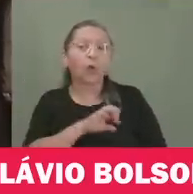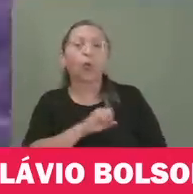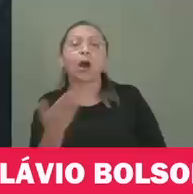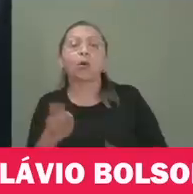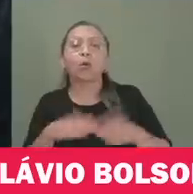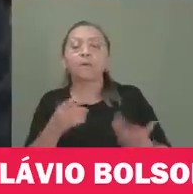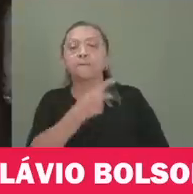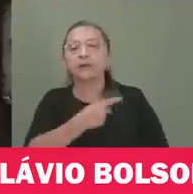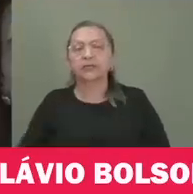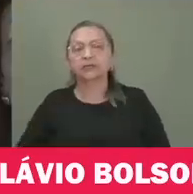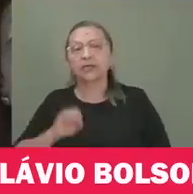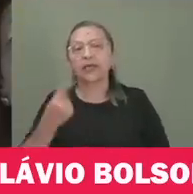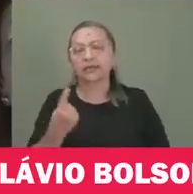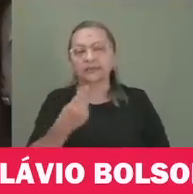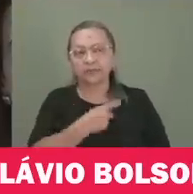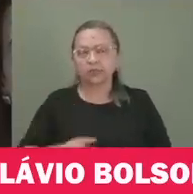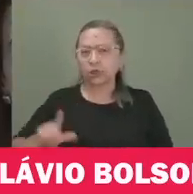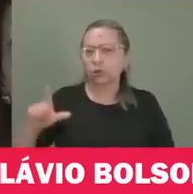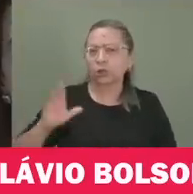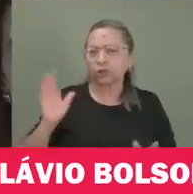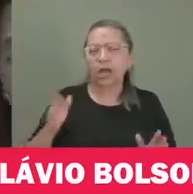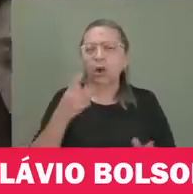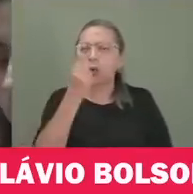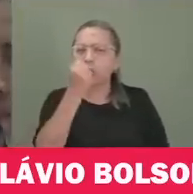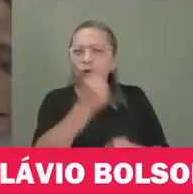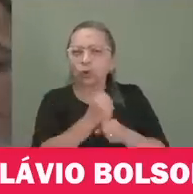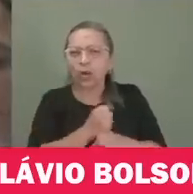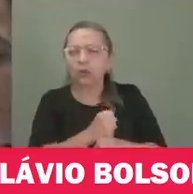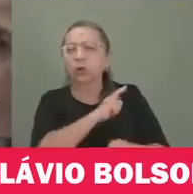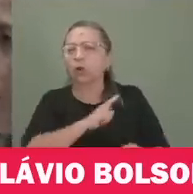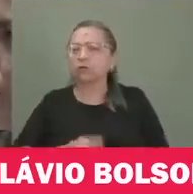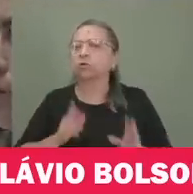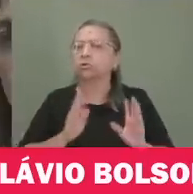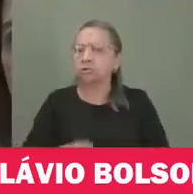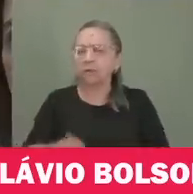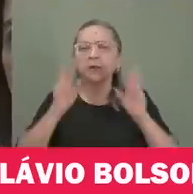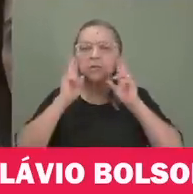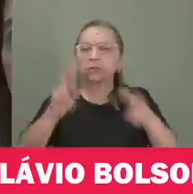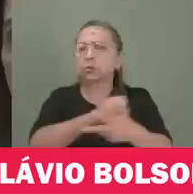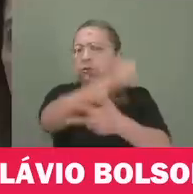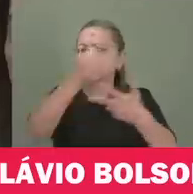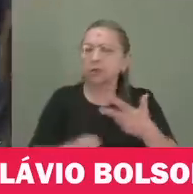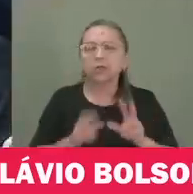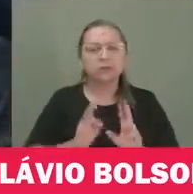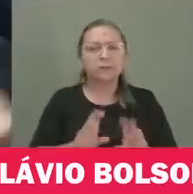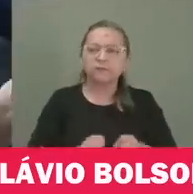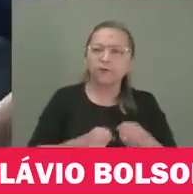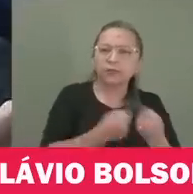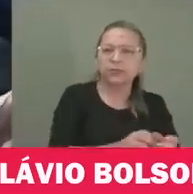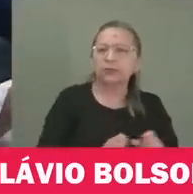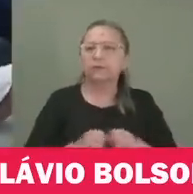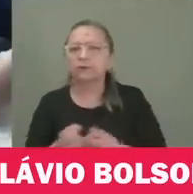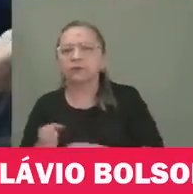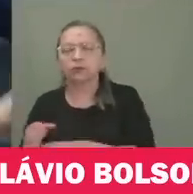presidente. O ex-presidente Lula governou esse país por 8 anos, sempre respeitou as instituições, sempre fortaleceu as